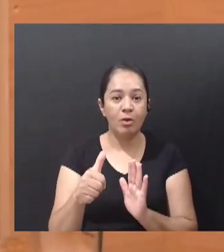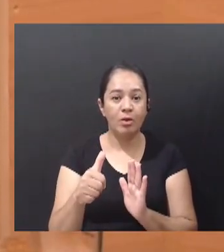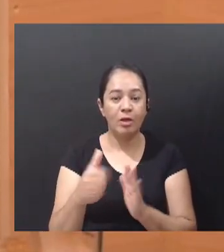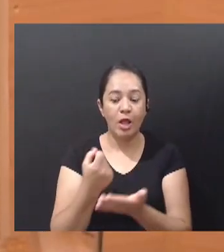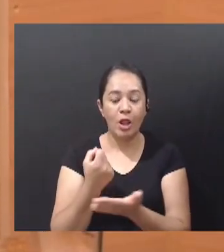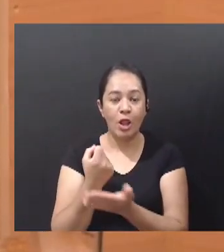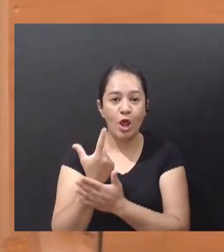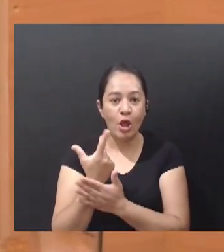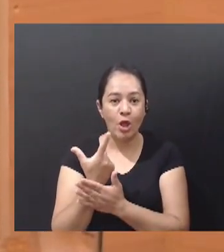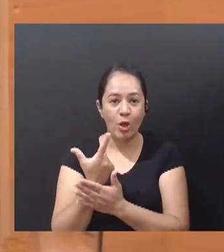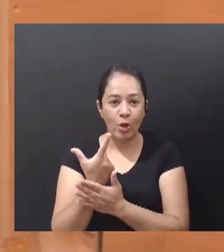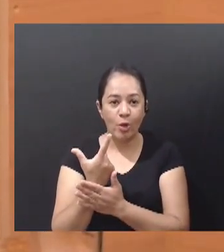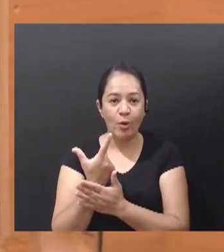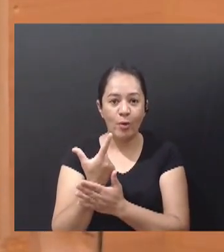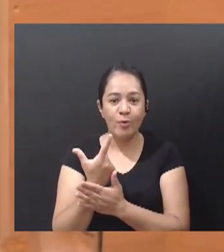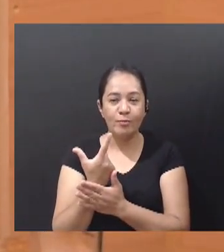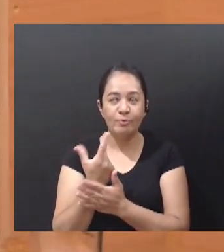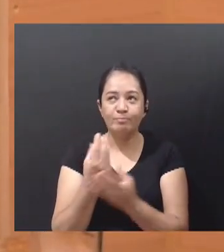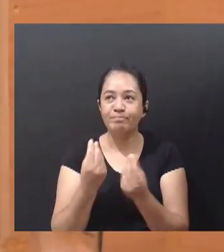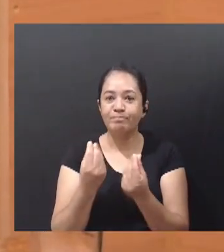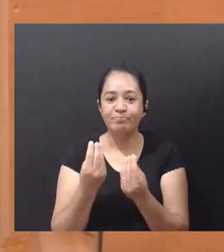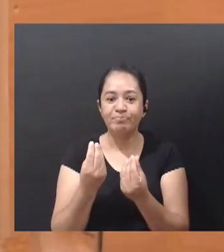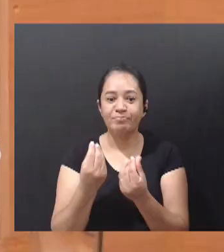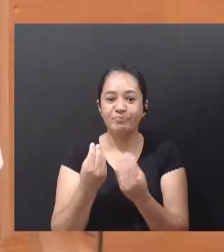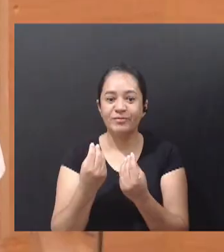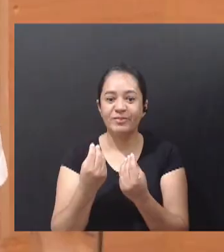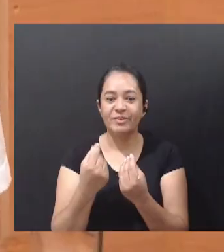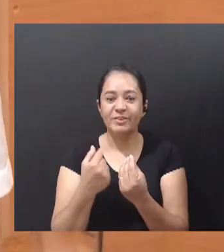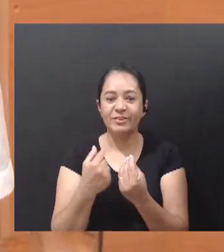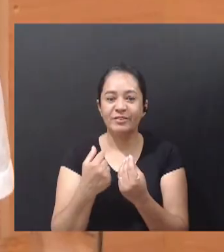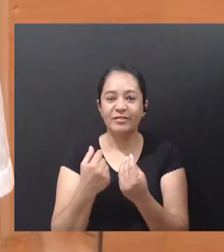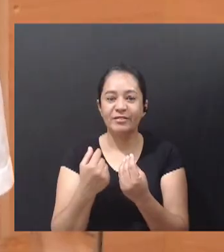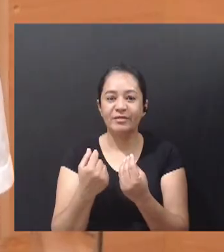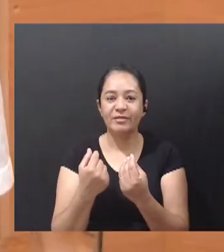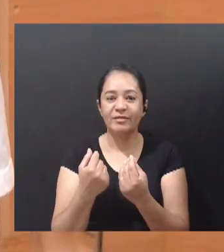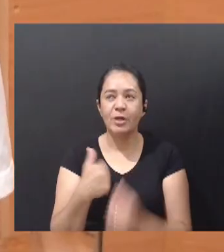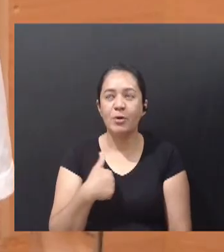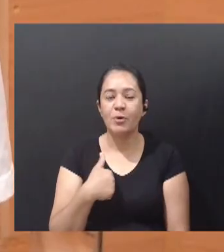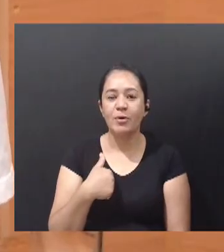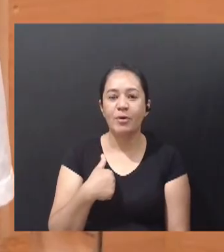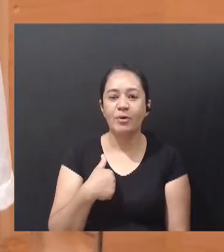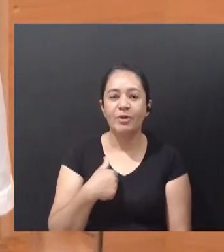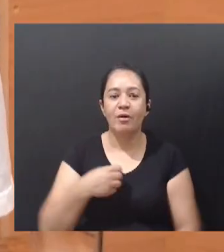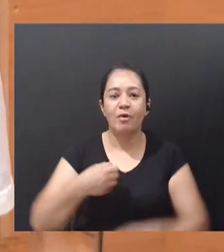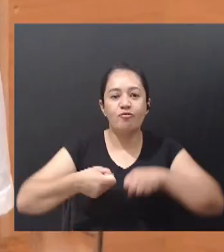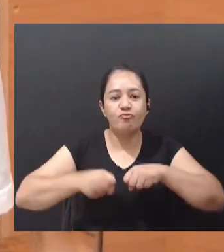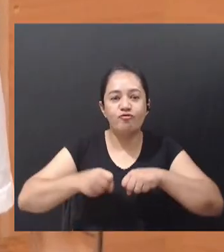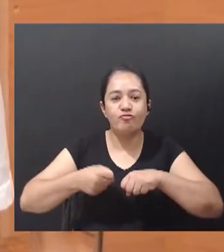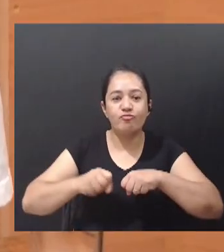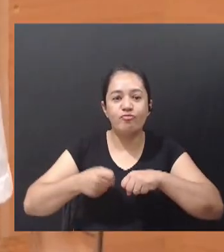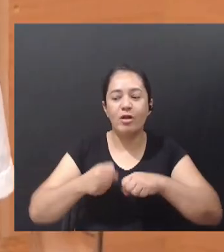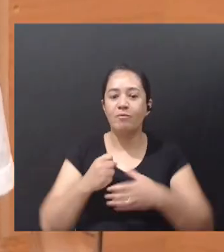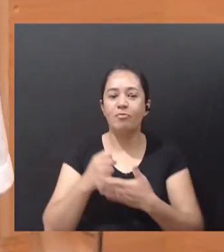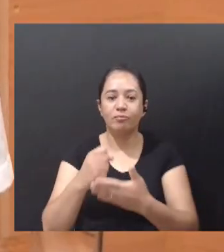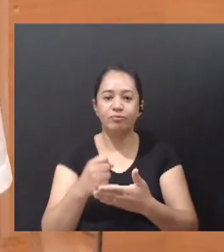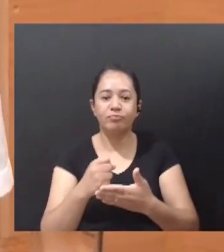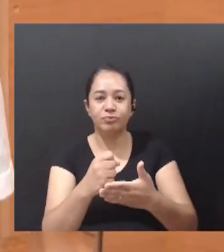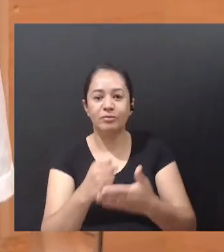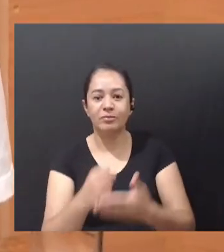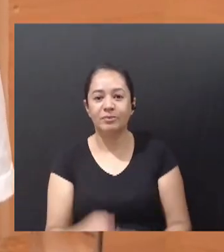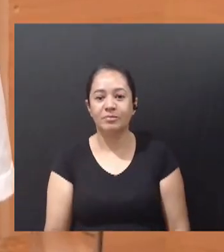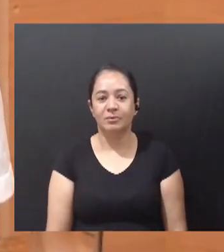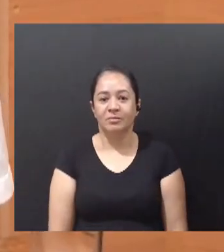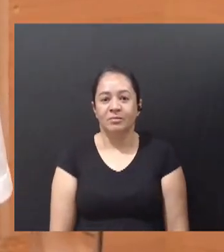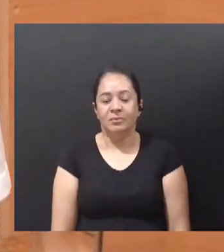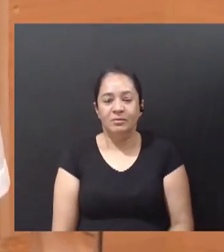de rap que eu fiz, eu era office boy, aqui em Campinas a gente chama de guardinha, né? Ou patrulheiro, eu